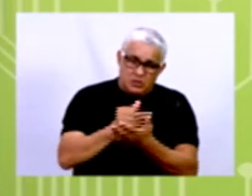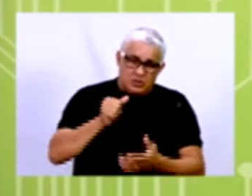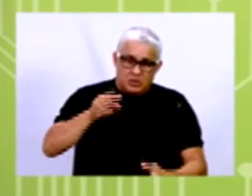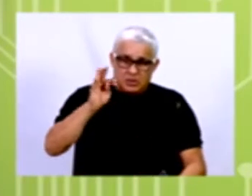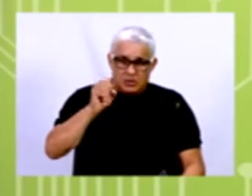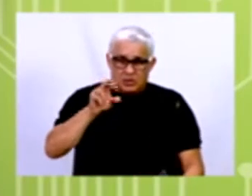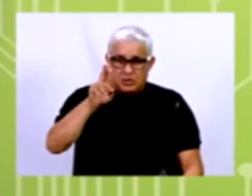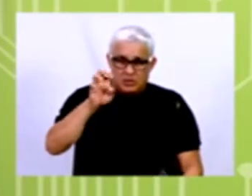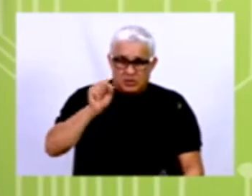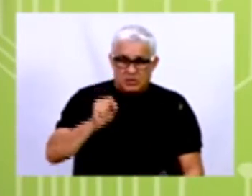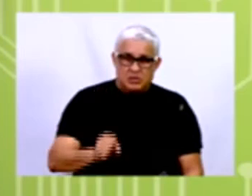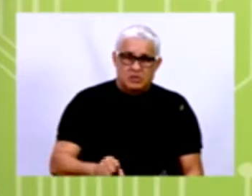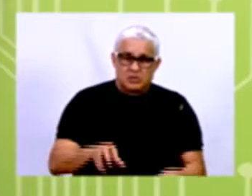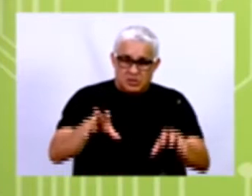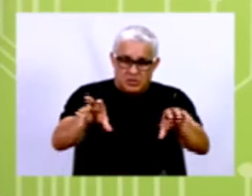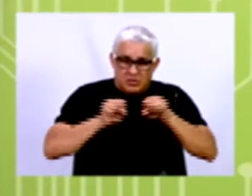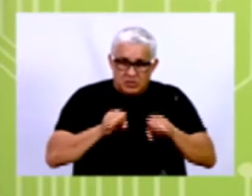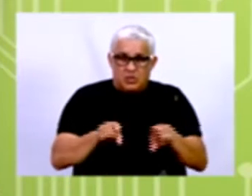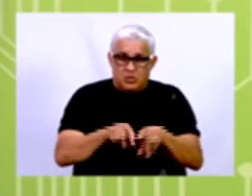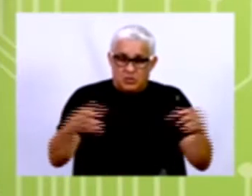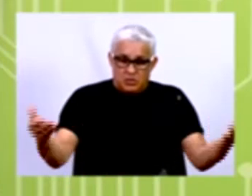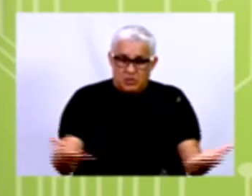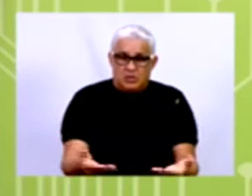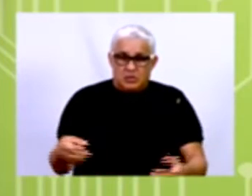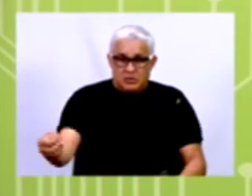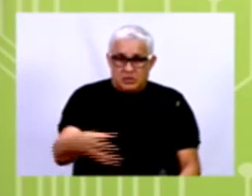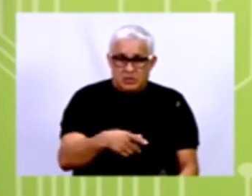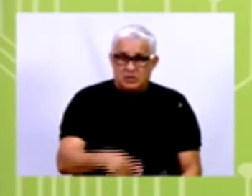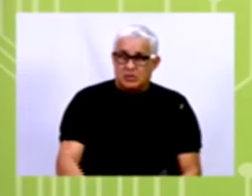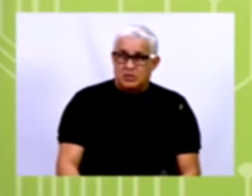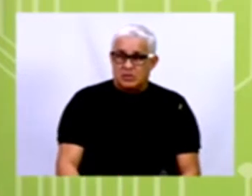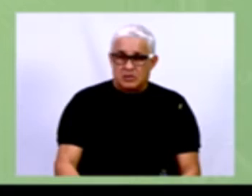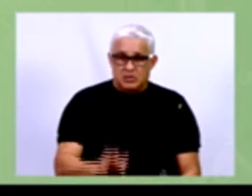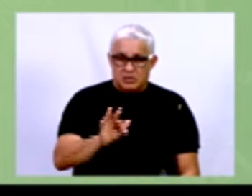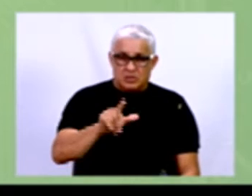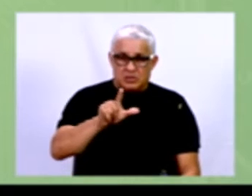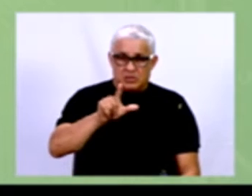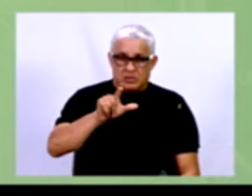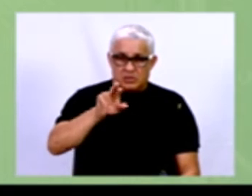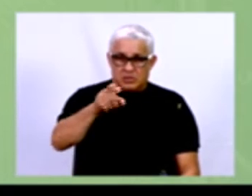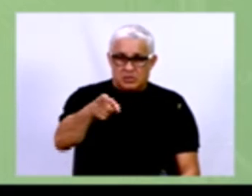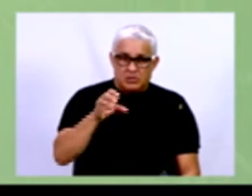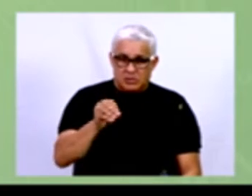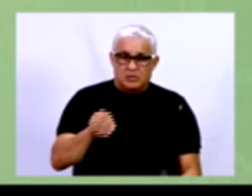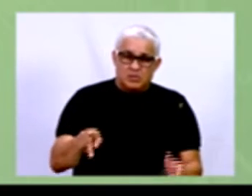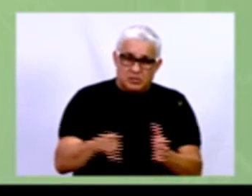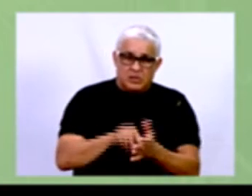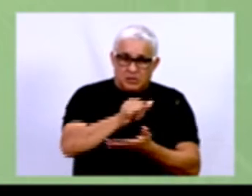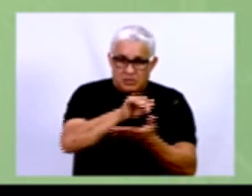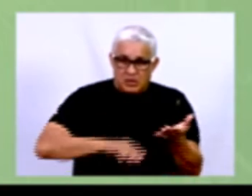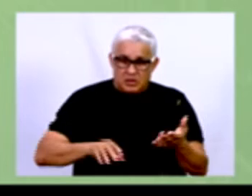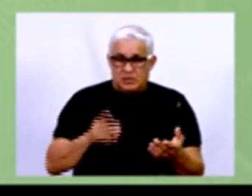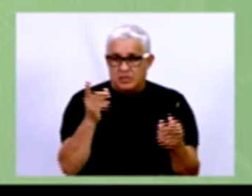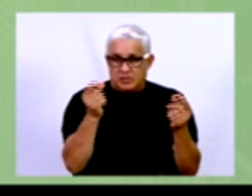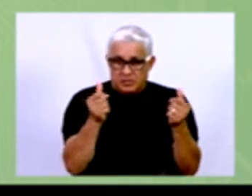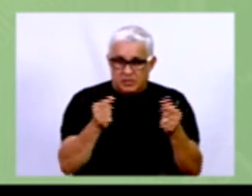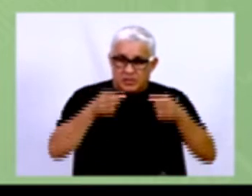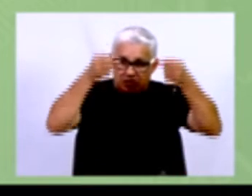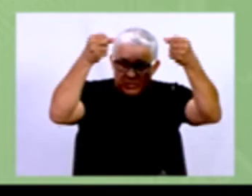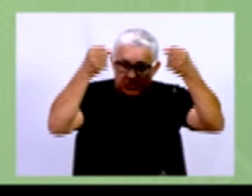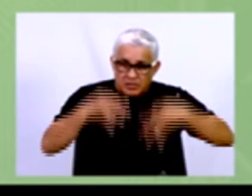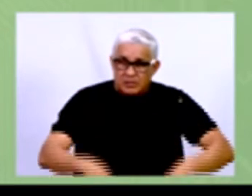está modernamente sintetizado no que a gente chama de fluxo circular da atividade econômica. Então, vamos explicar esse